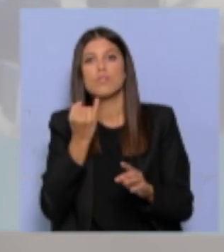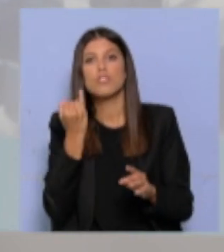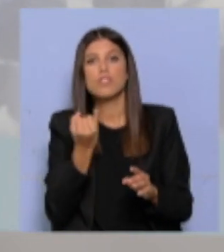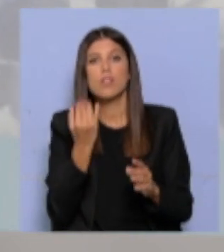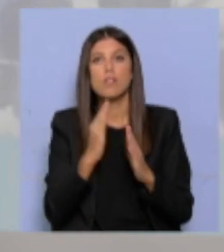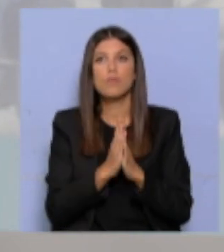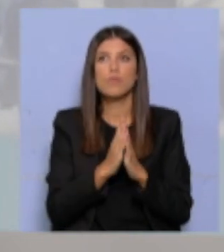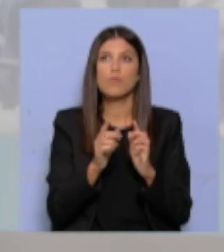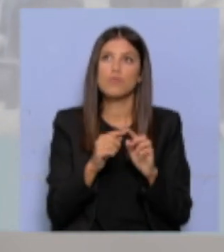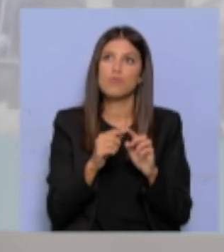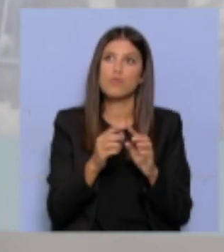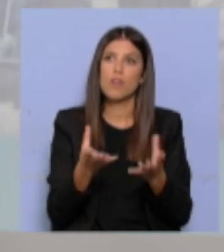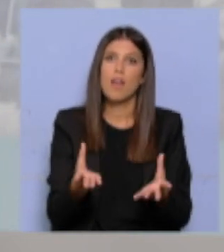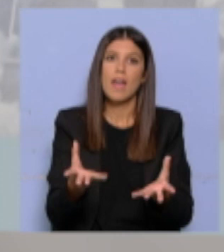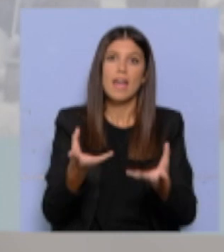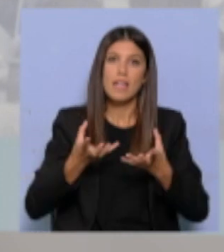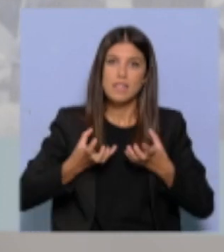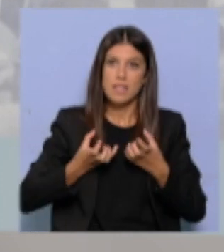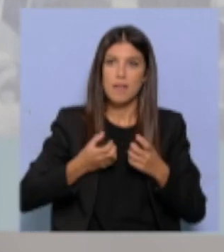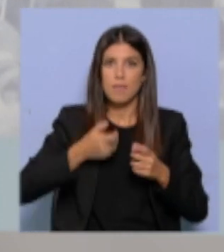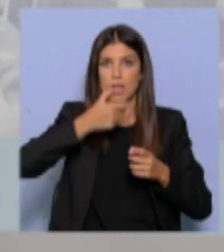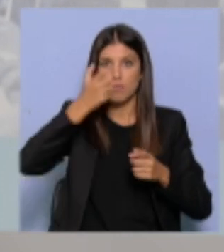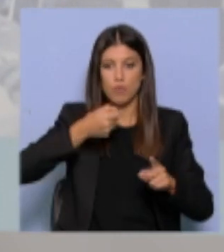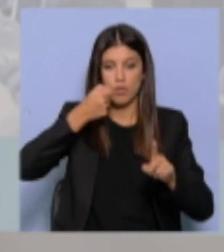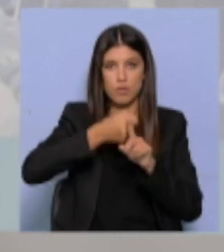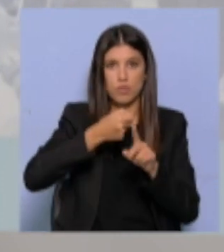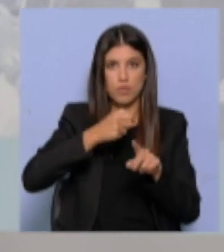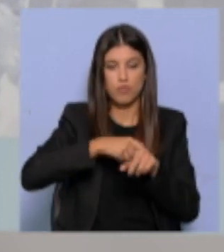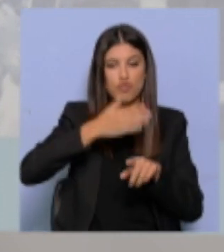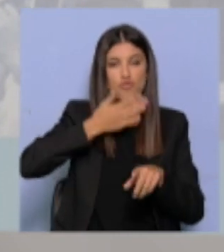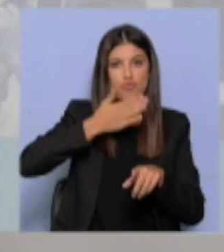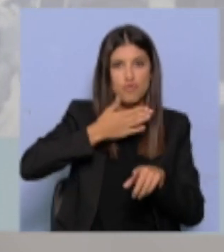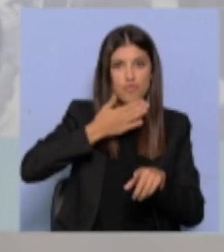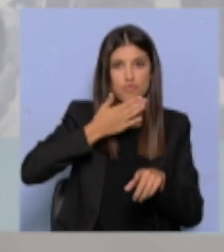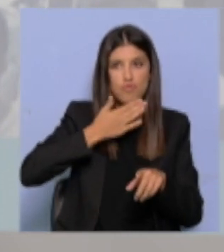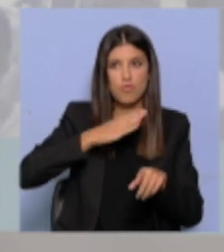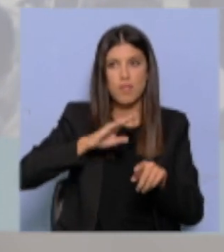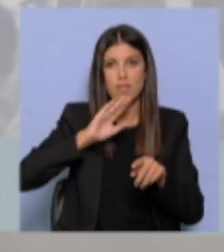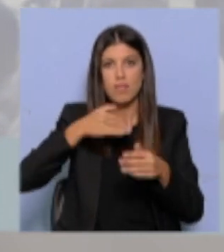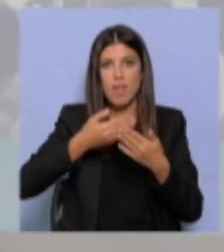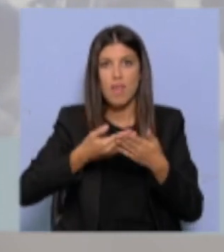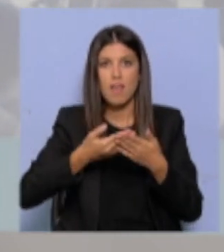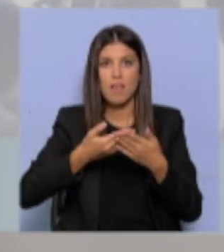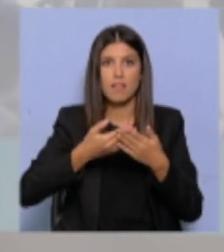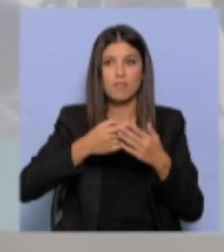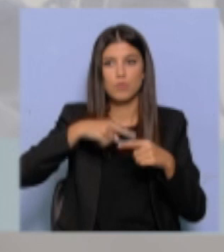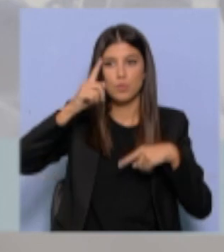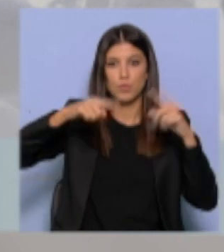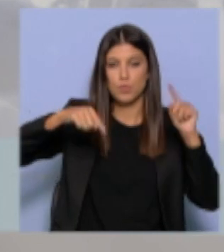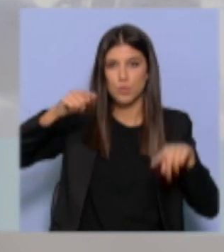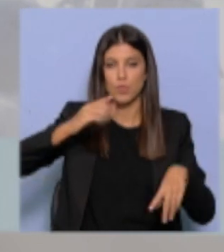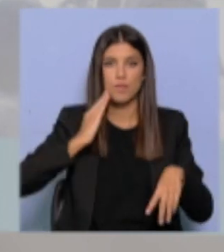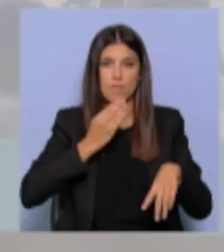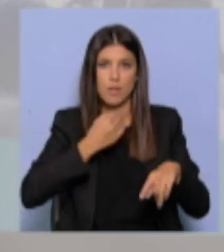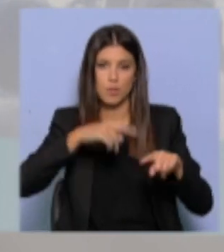institutos recebem esses missionários temporários, isto difere um pouco de comunidade para